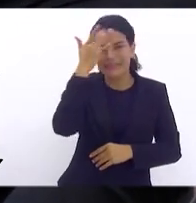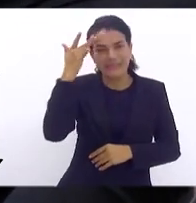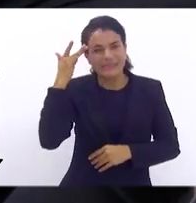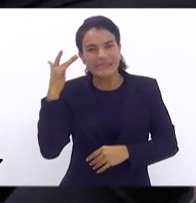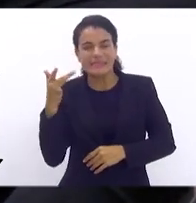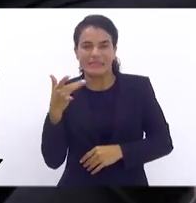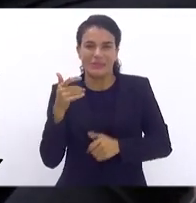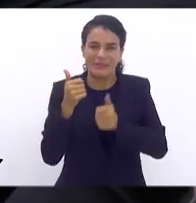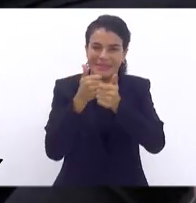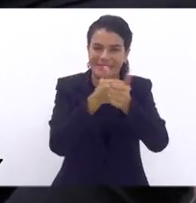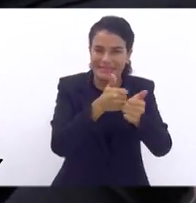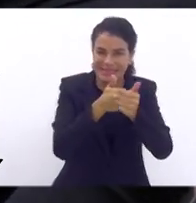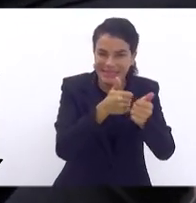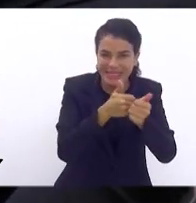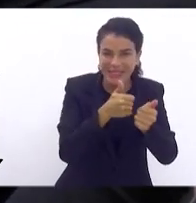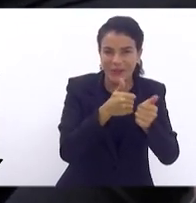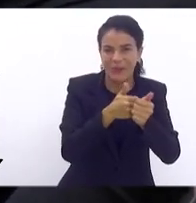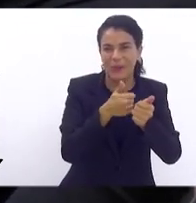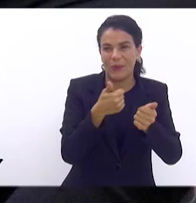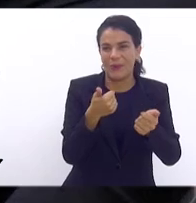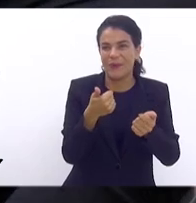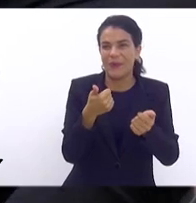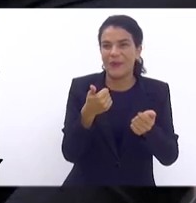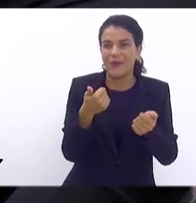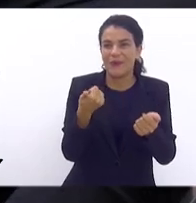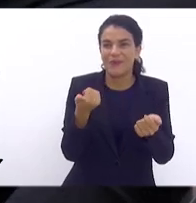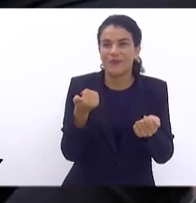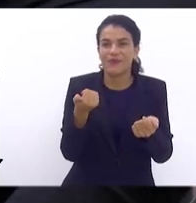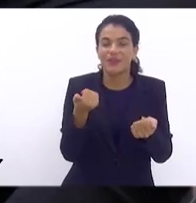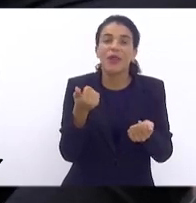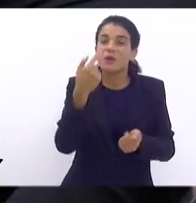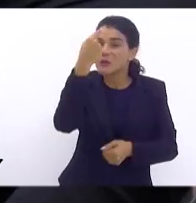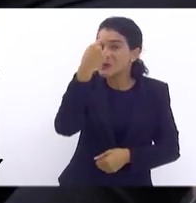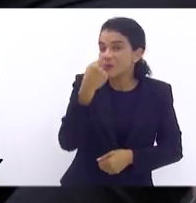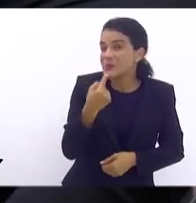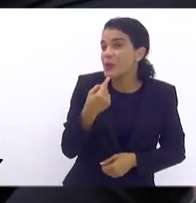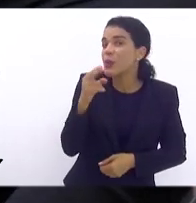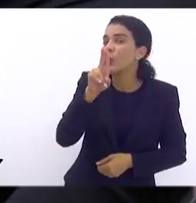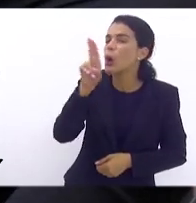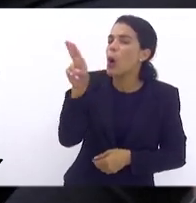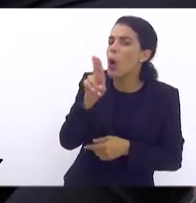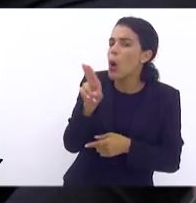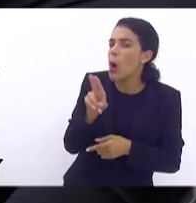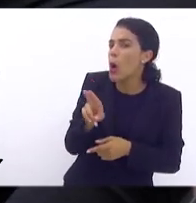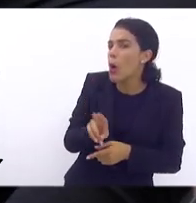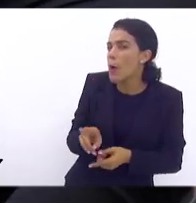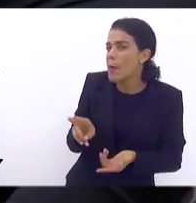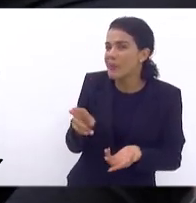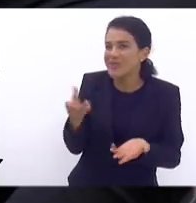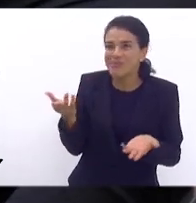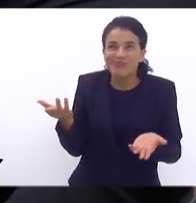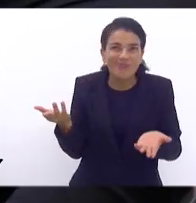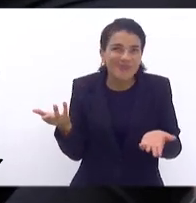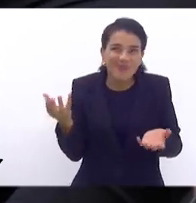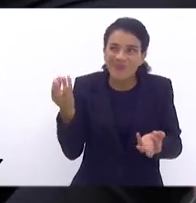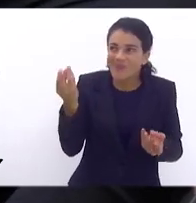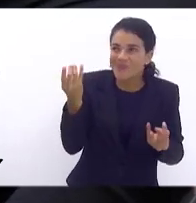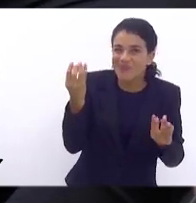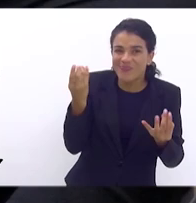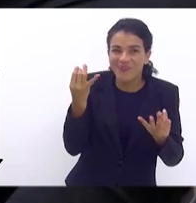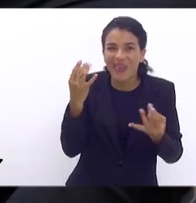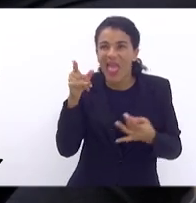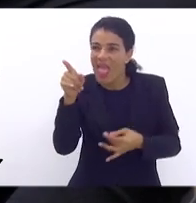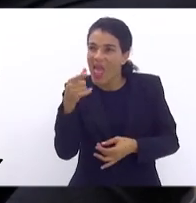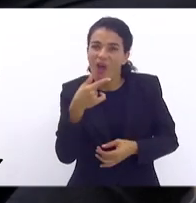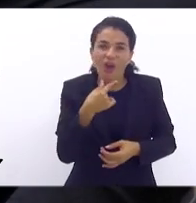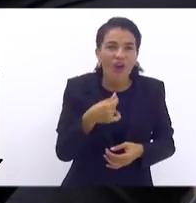com desculpa como é os perfis e o nomes que não identificamos a dificuldade enorme de